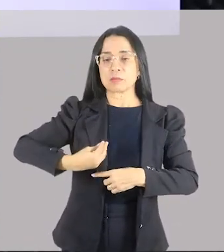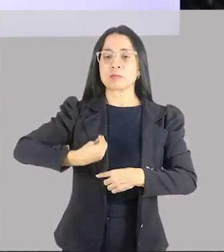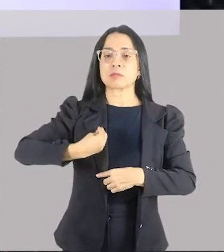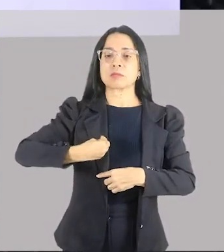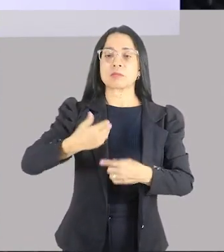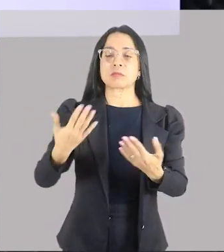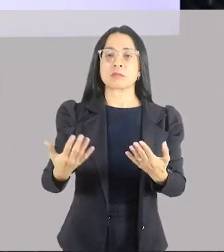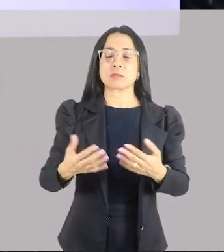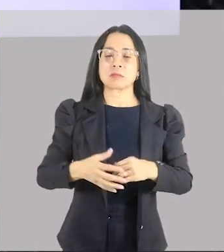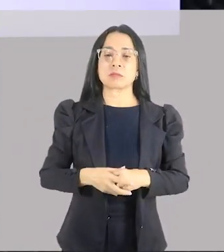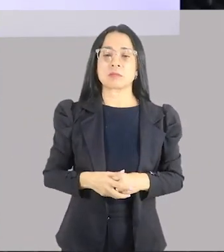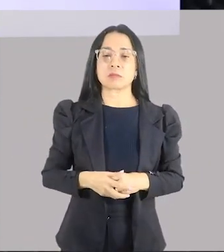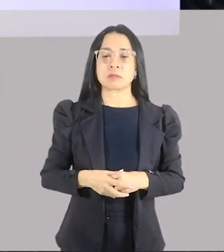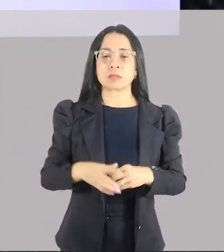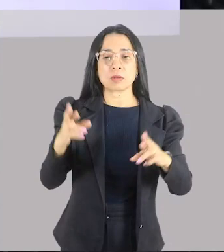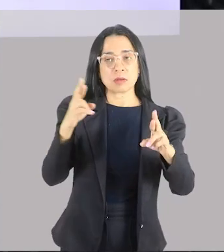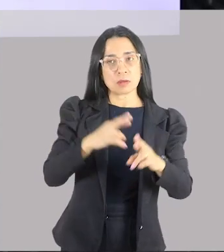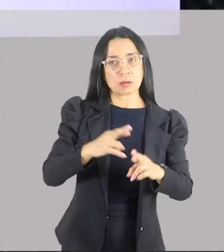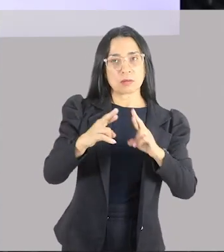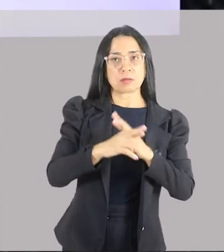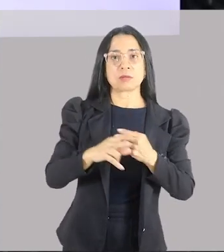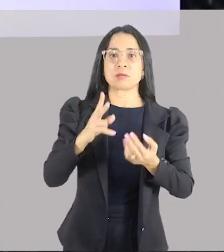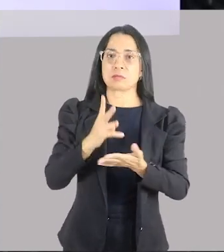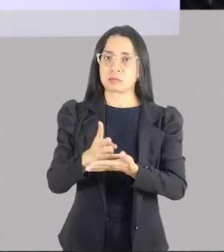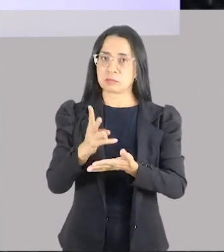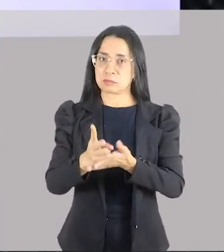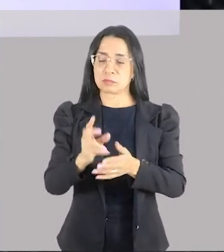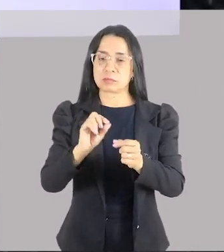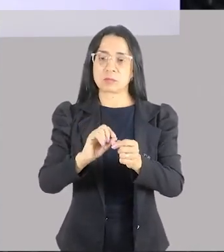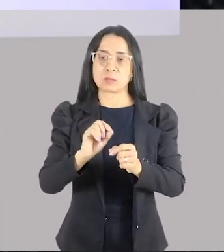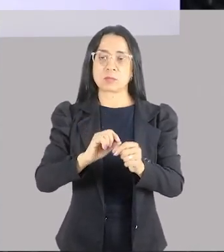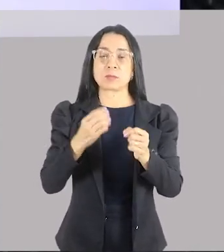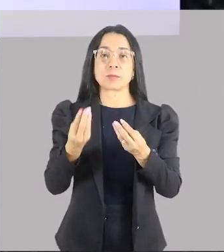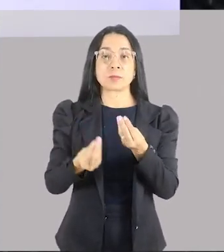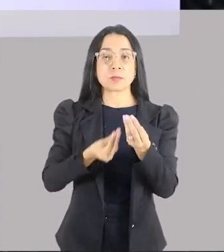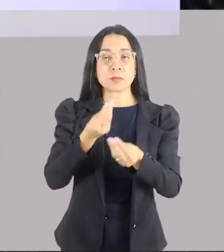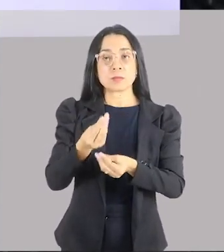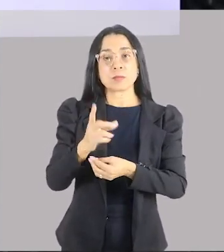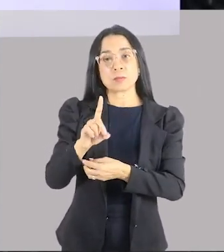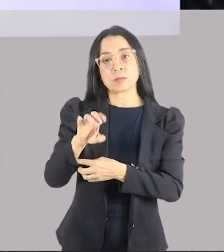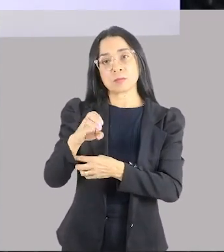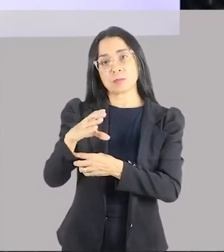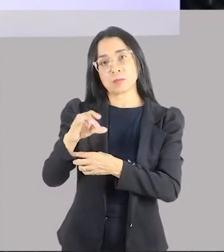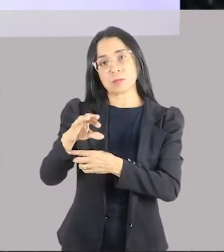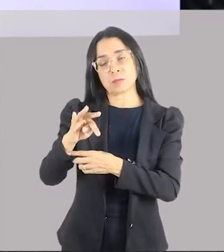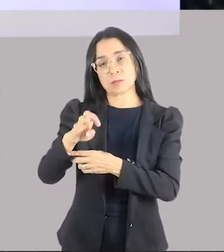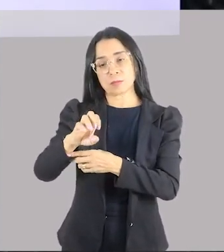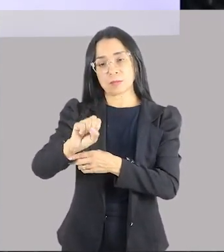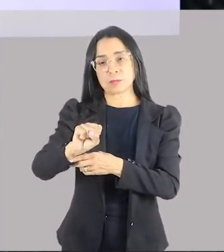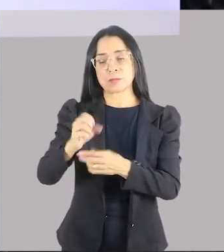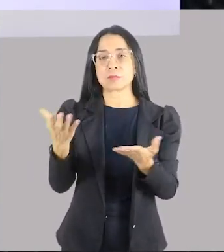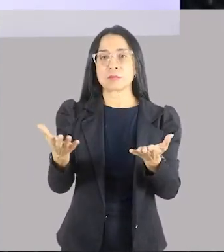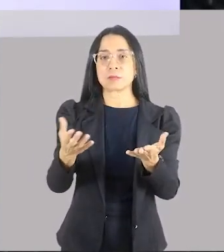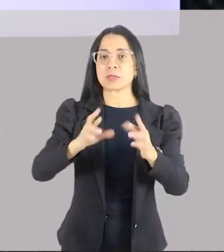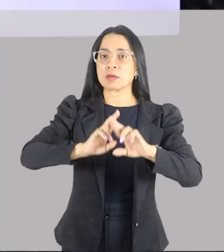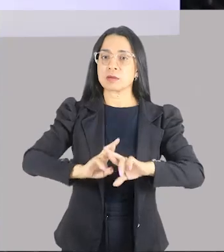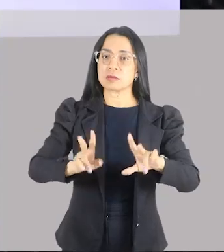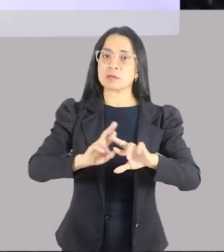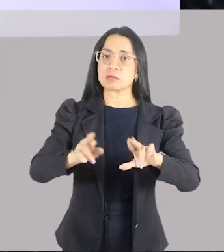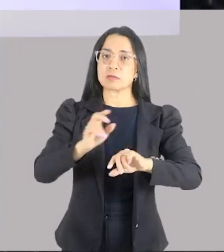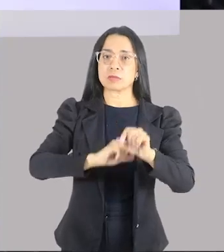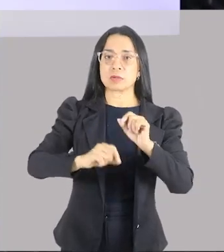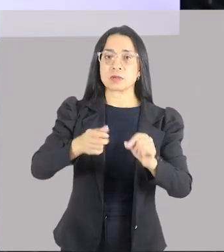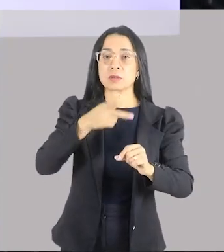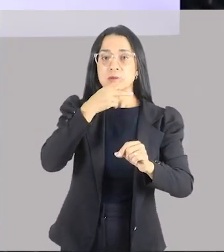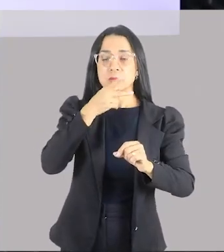existência. A correlação sempre é feita. Só que no caso de Descartes, diferente de Platão, este dualismo é